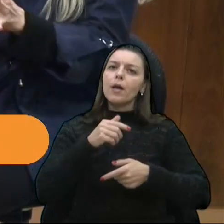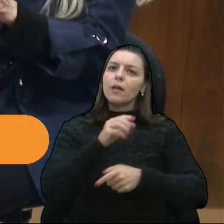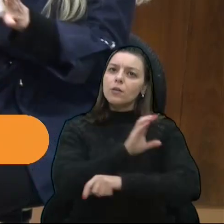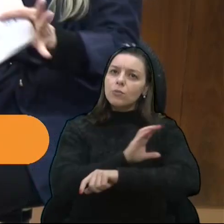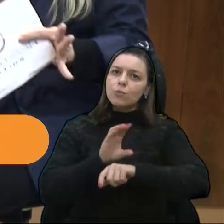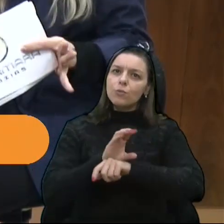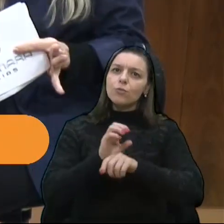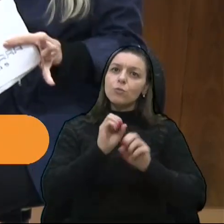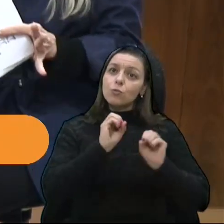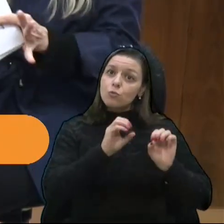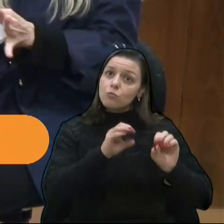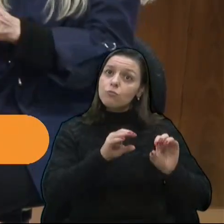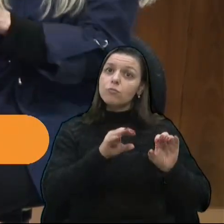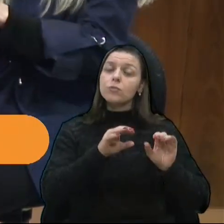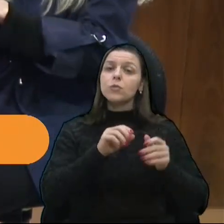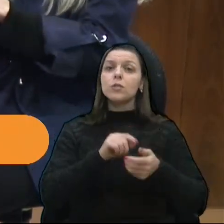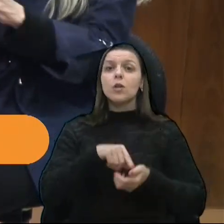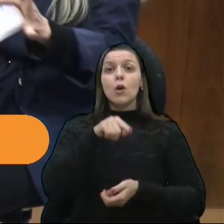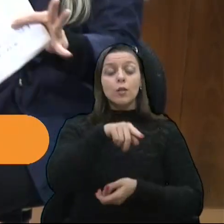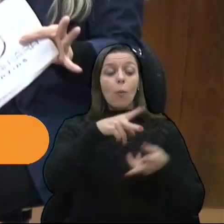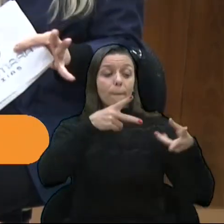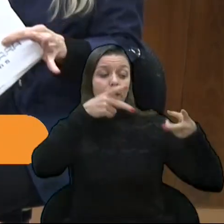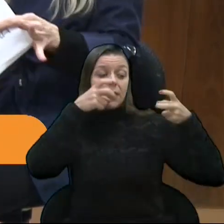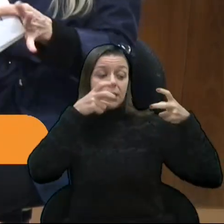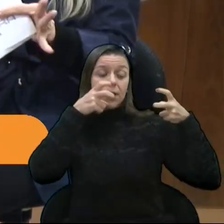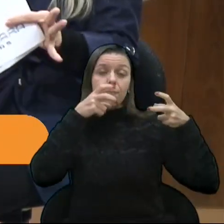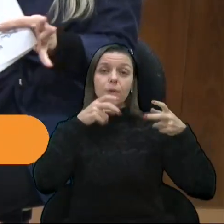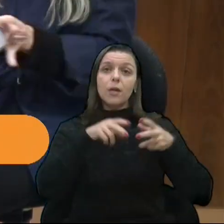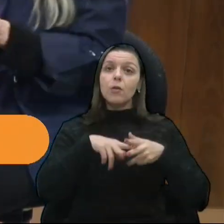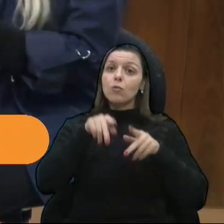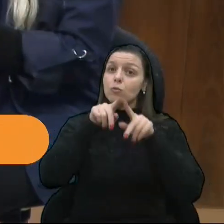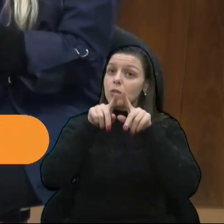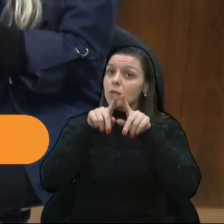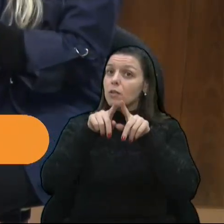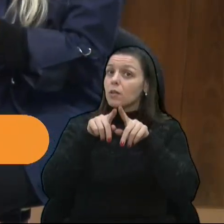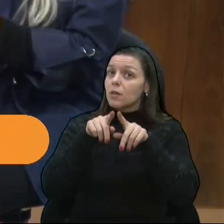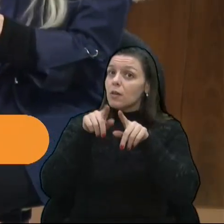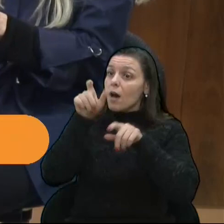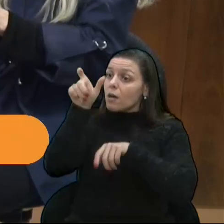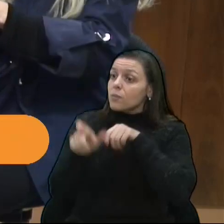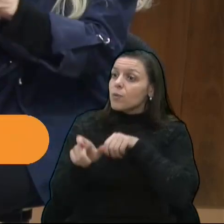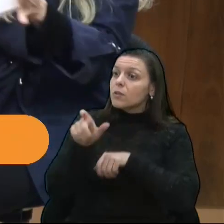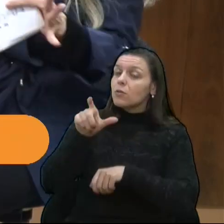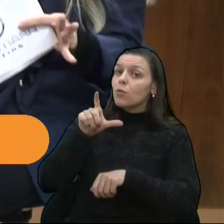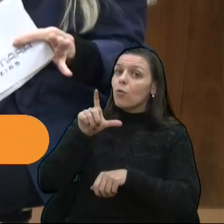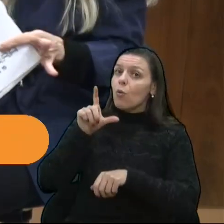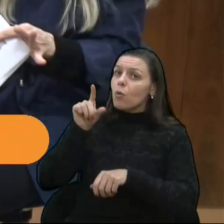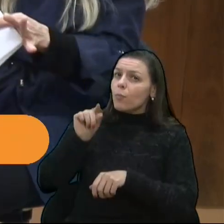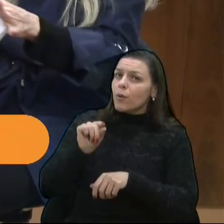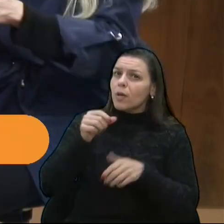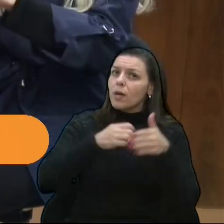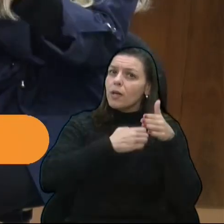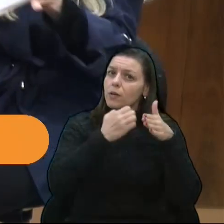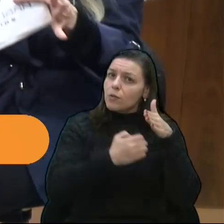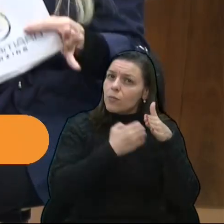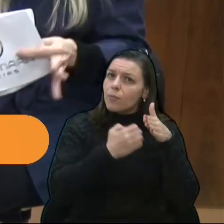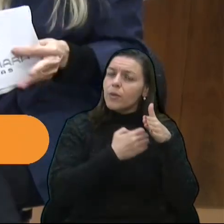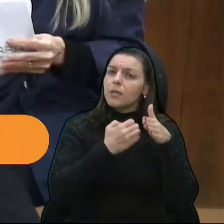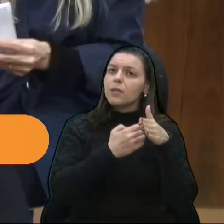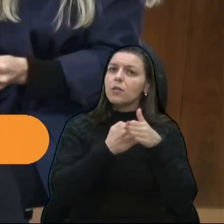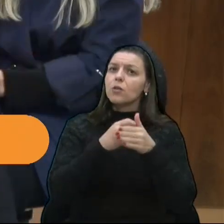que te chamou muita atenção e que é aposta, de repente, né, esses pequenos empreendedores aí surgem